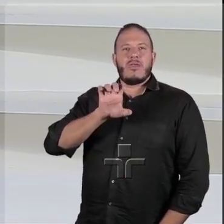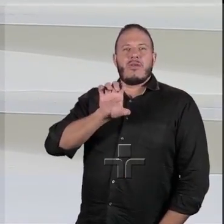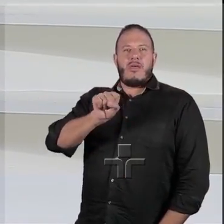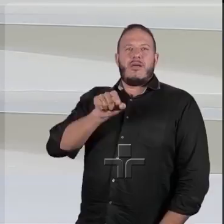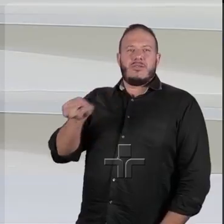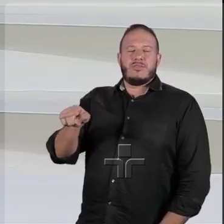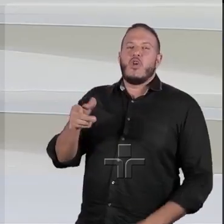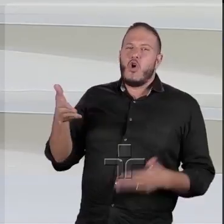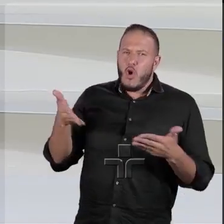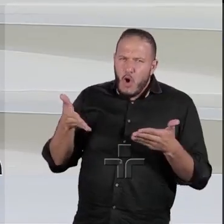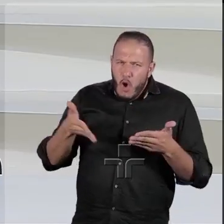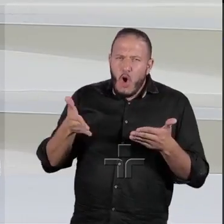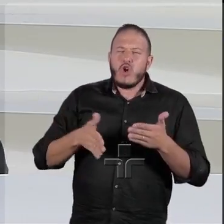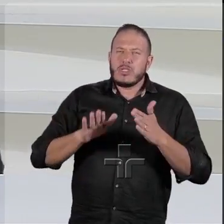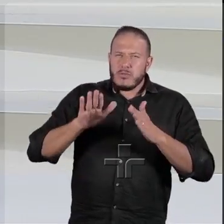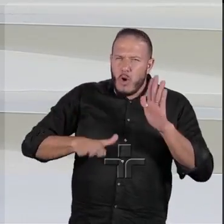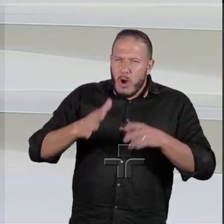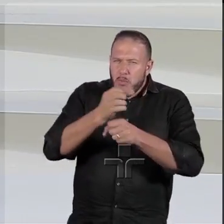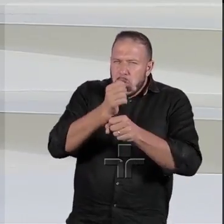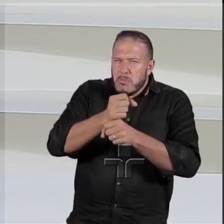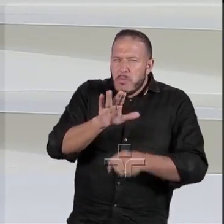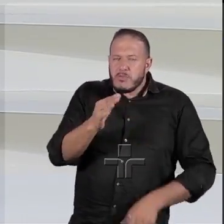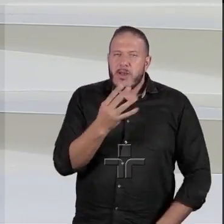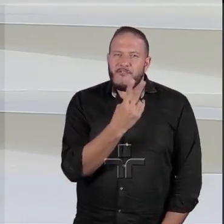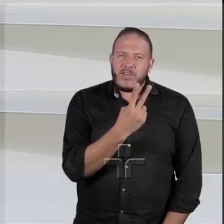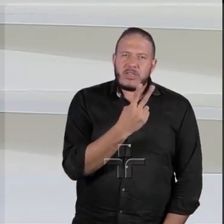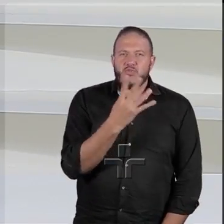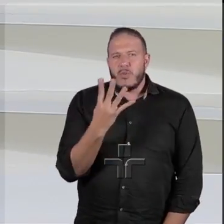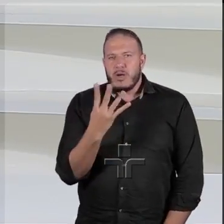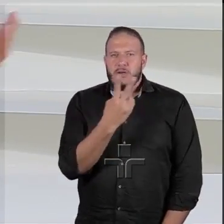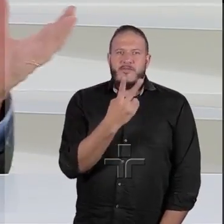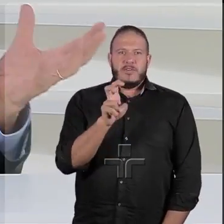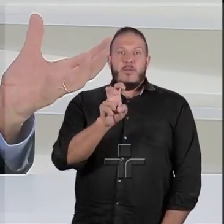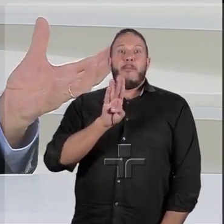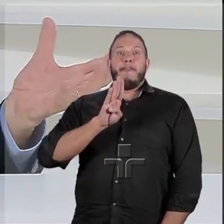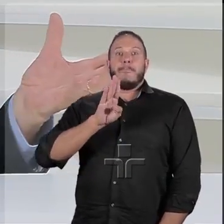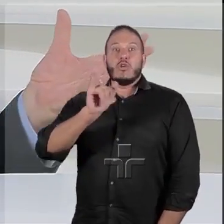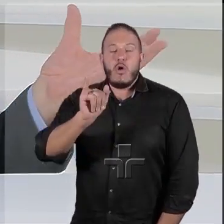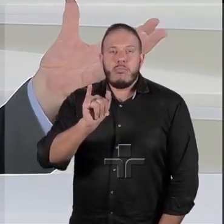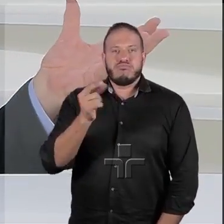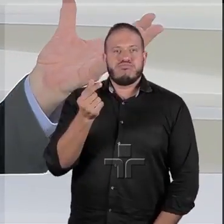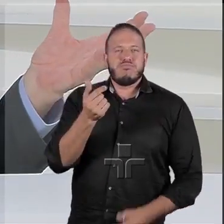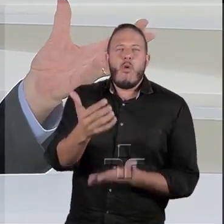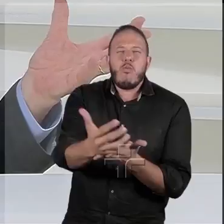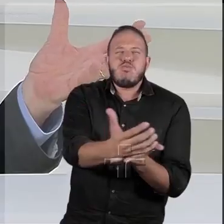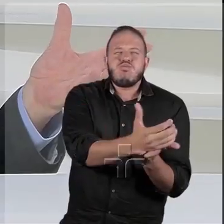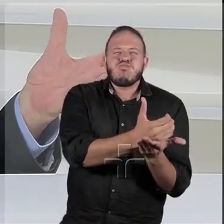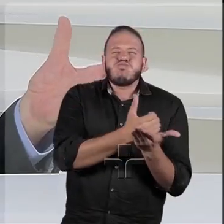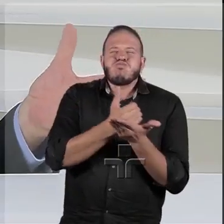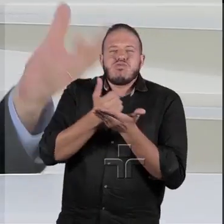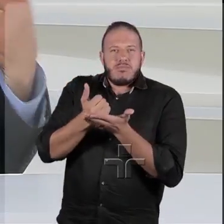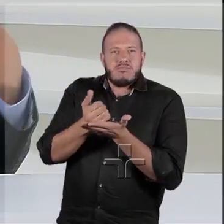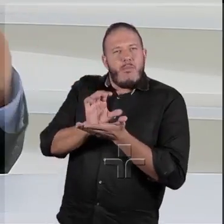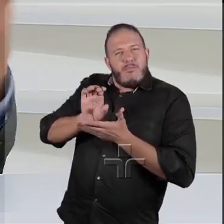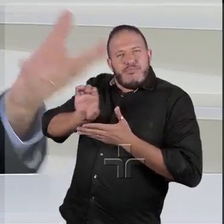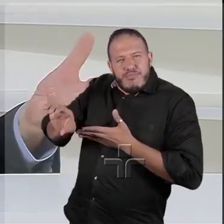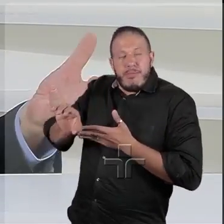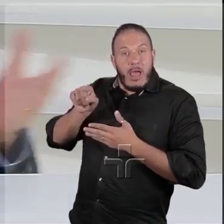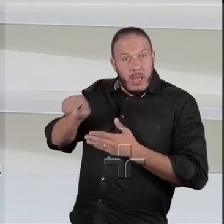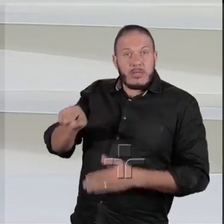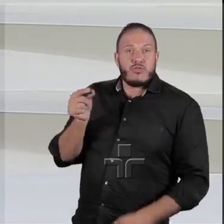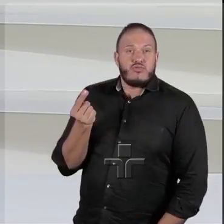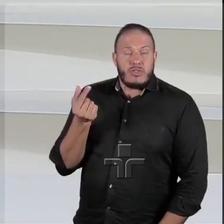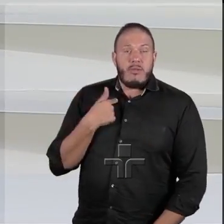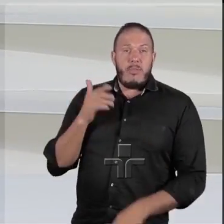é 24, 25 bilhões de arrecadação. Esse seria um dinheiro para ajudar a